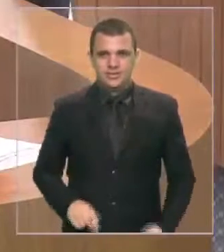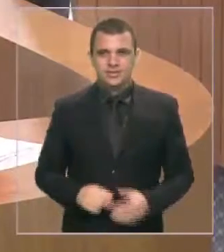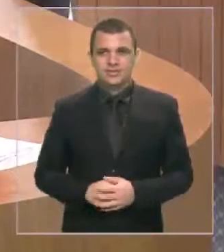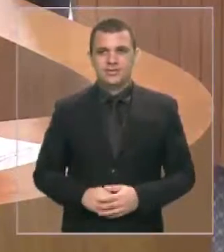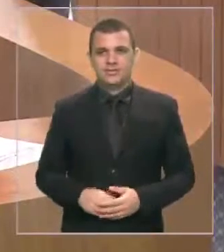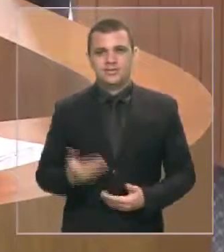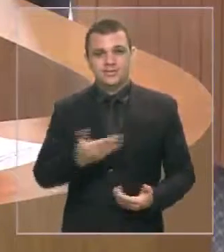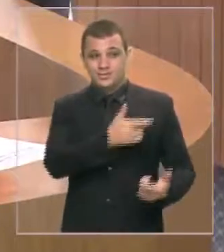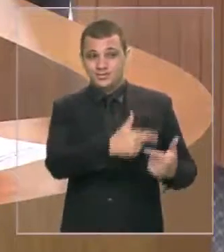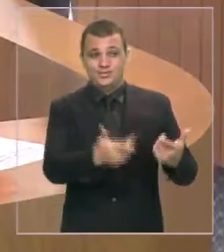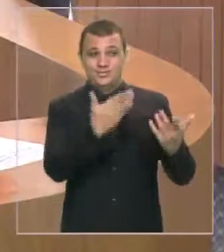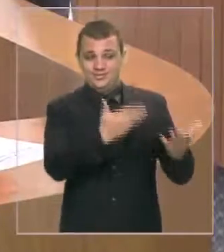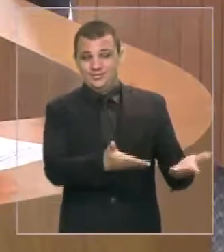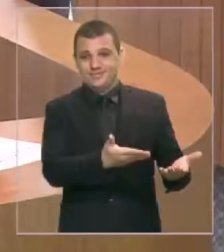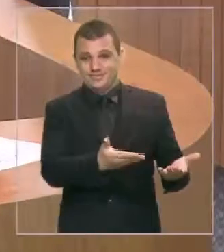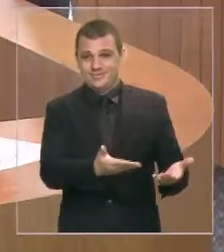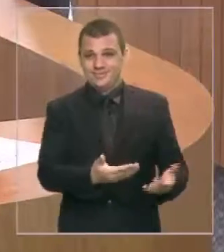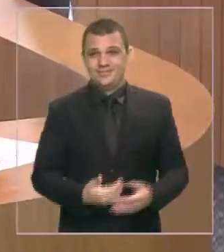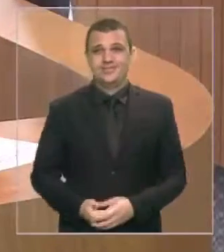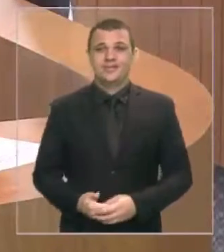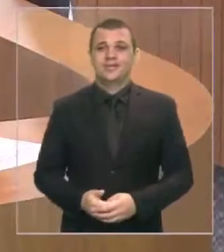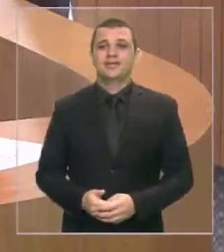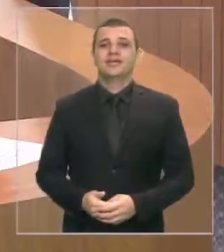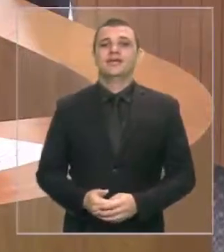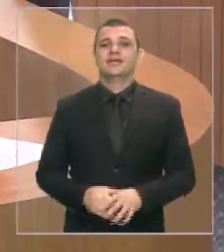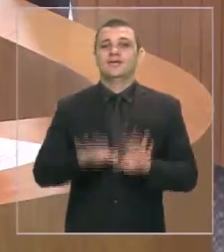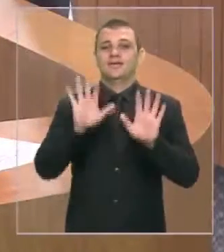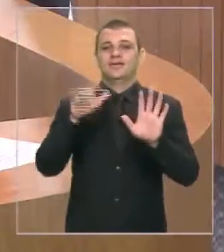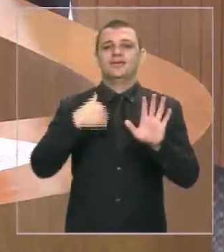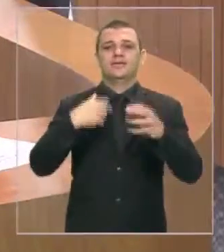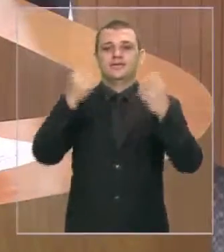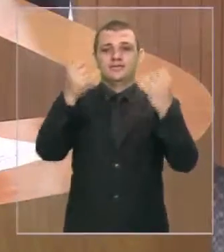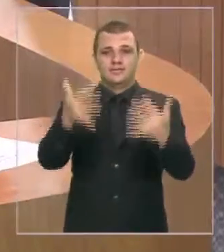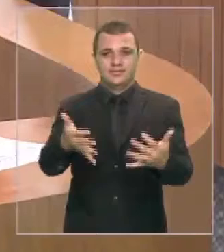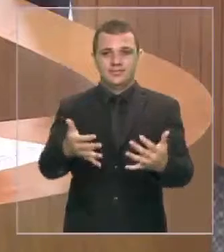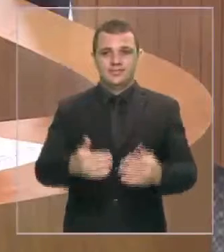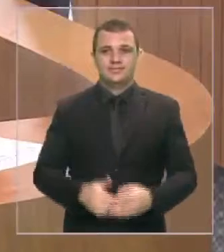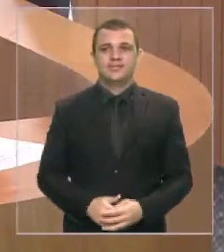estrago, eu quero dizer o seguinte, que